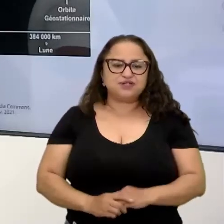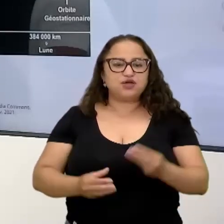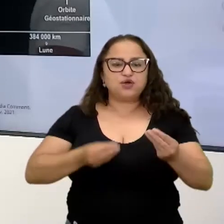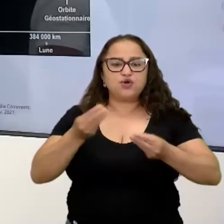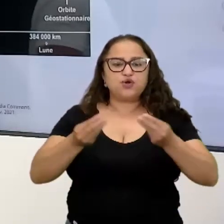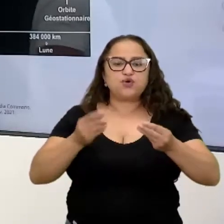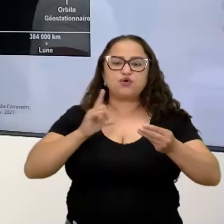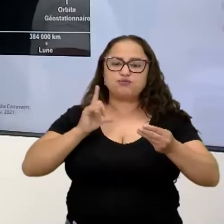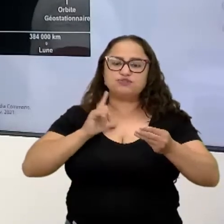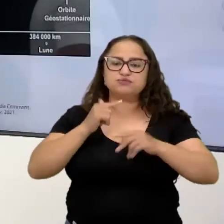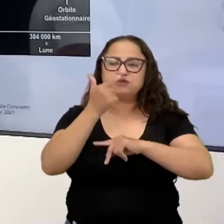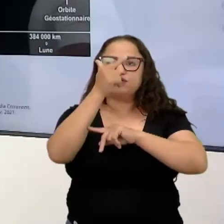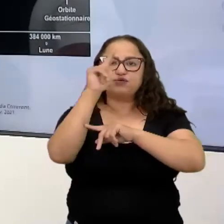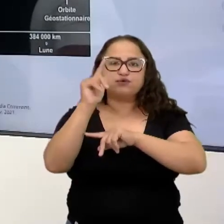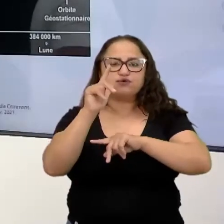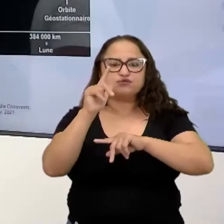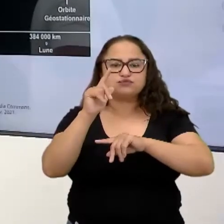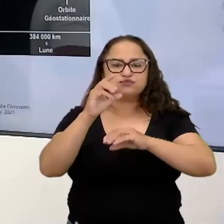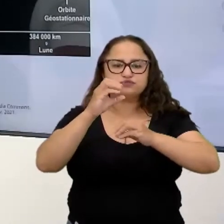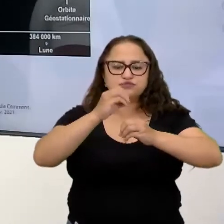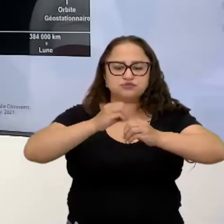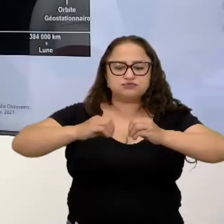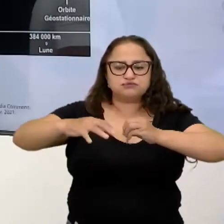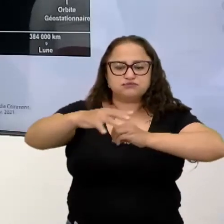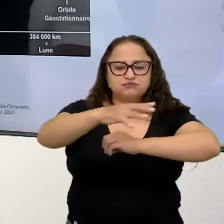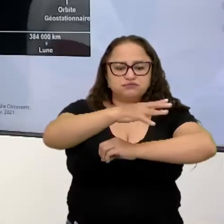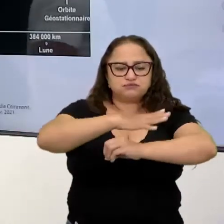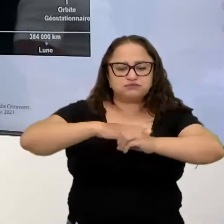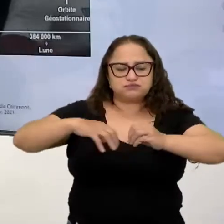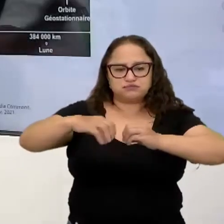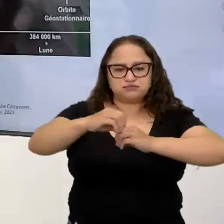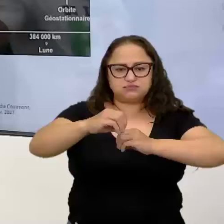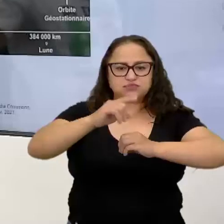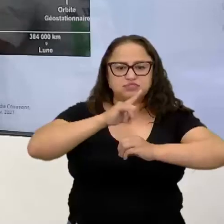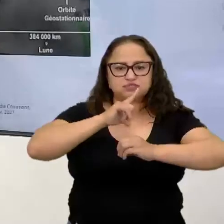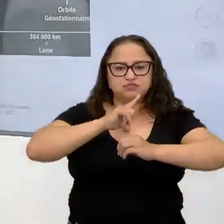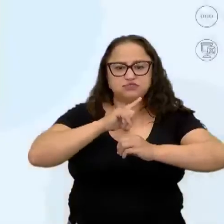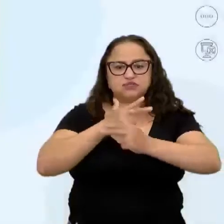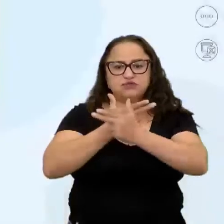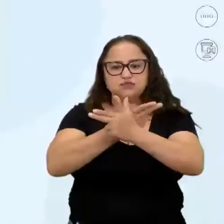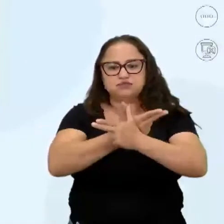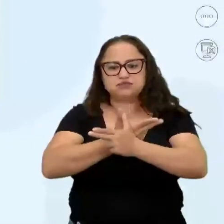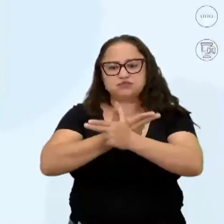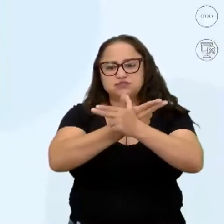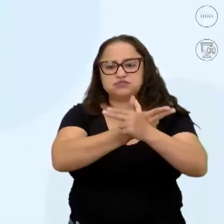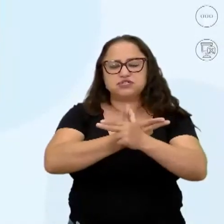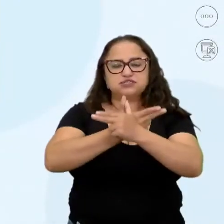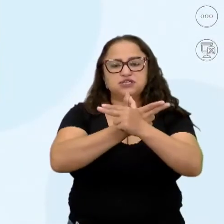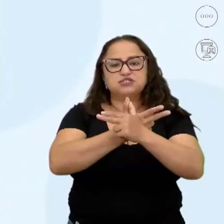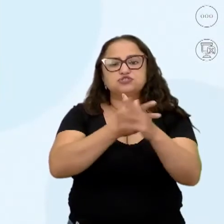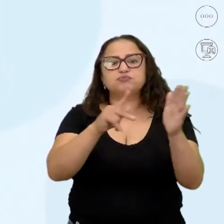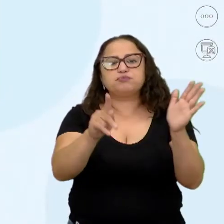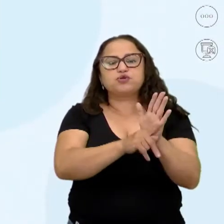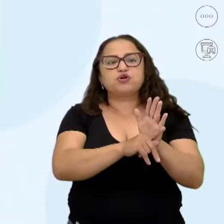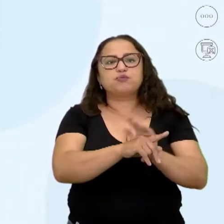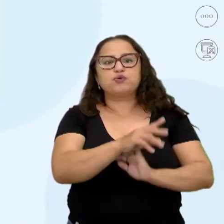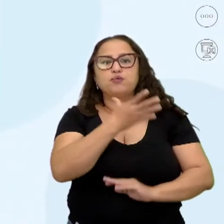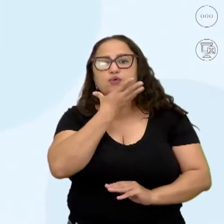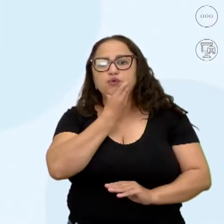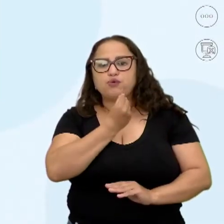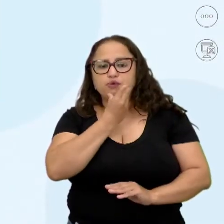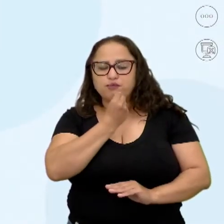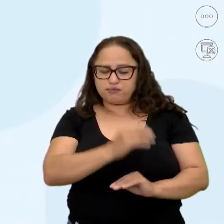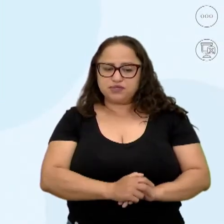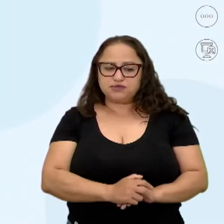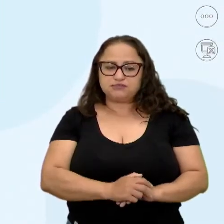Marte tem 2 satélites natural, né? Deimos e Phobos, né? No caso. Aqui a gente tá falando de satélites artificiais, produzidos pelo homem, né? E com